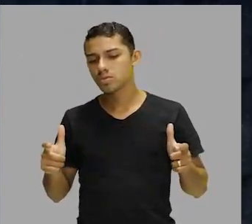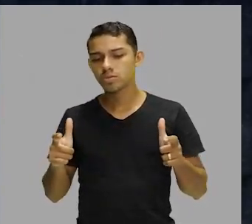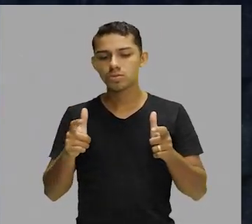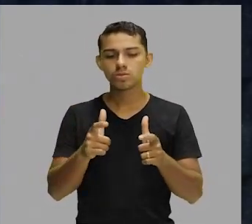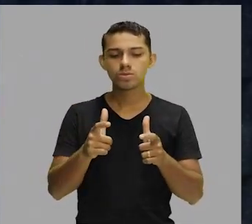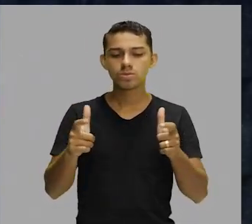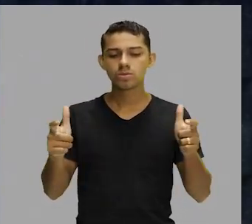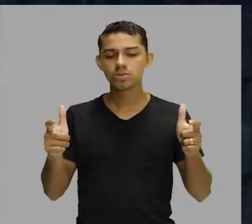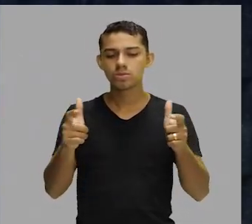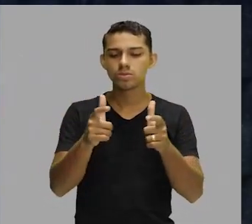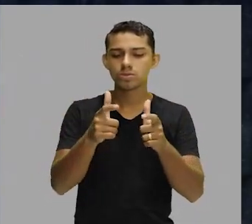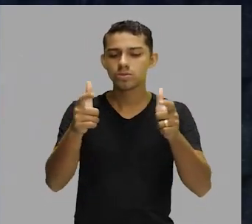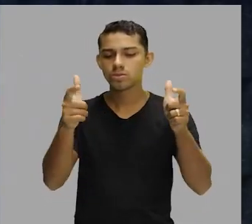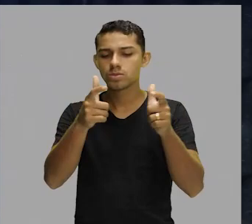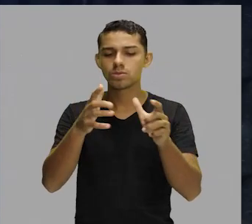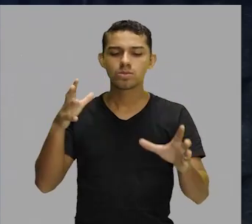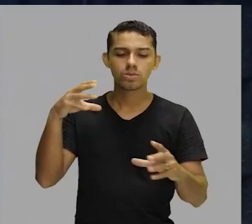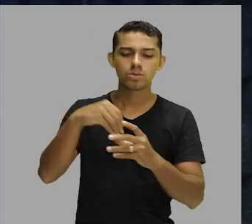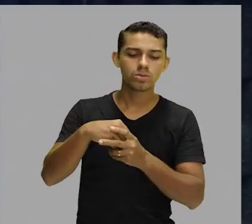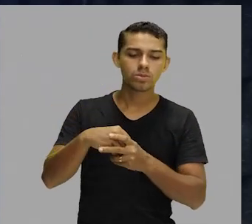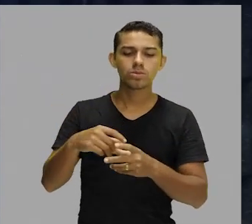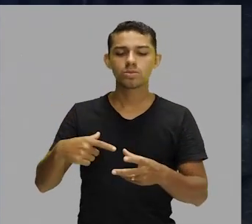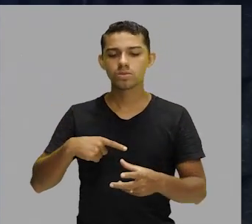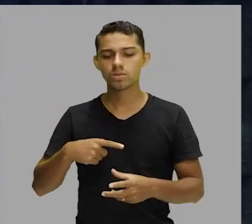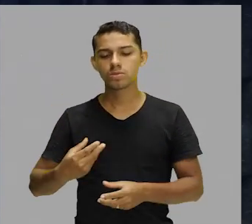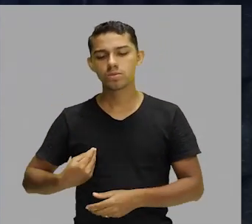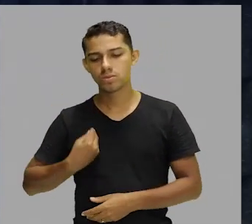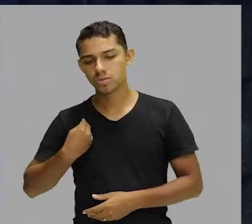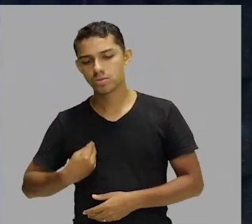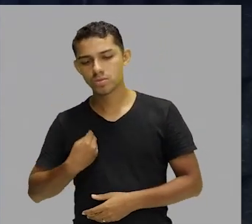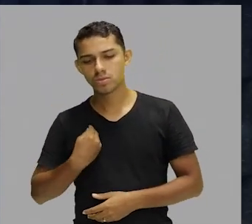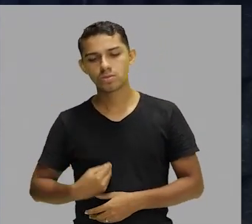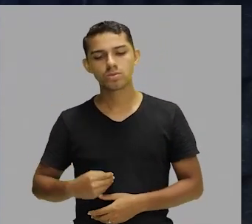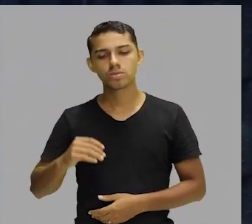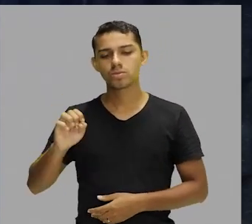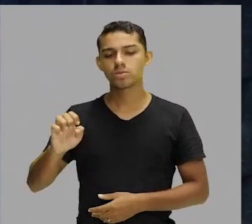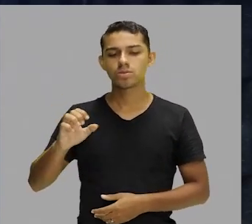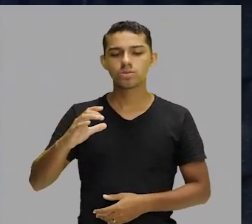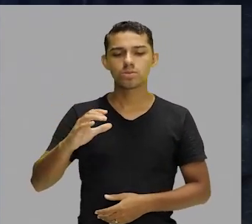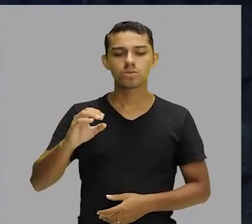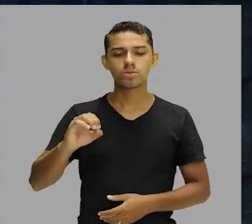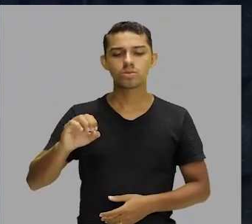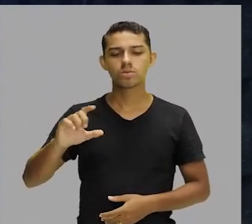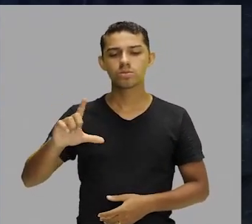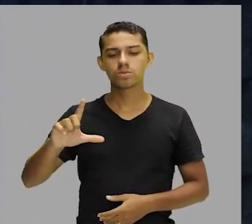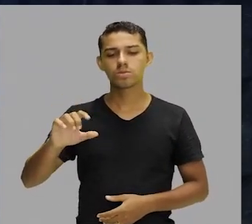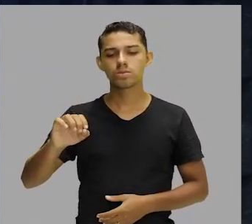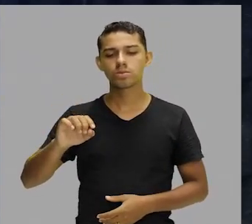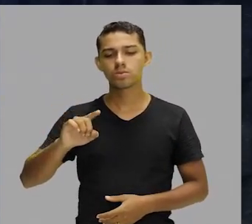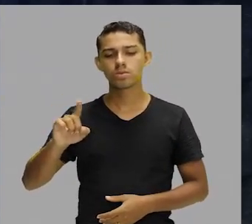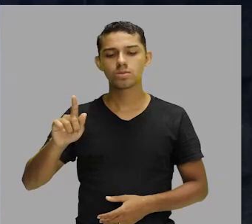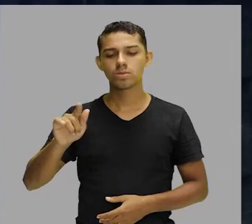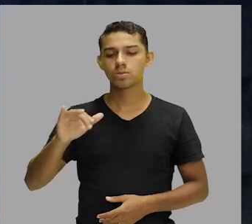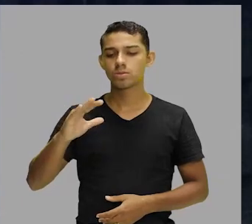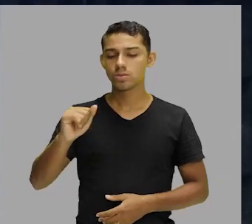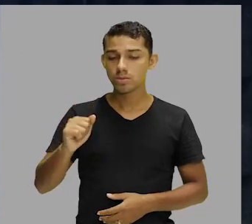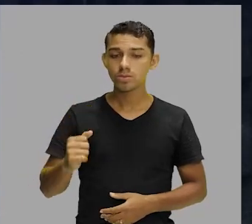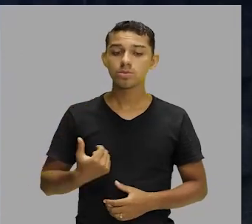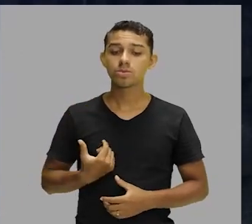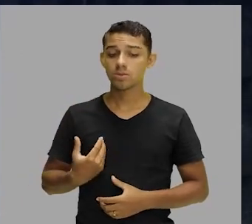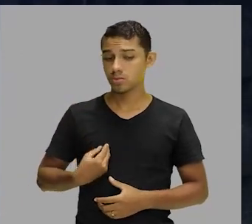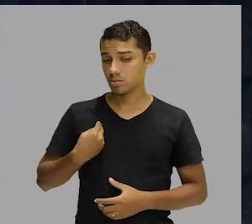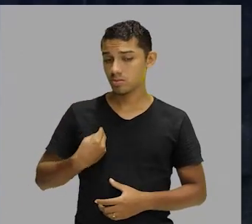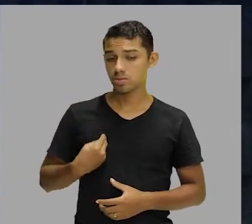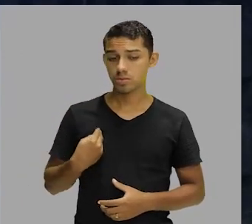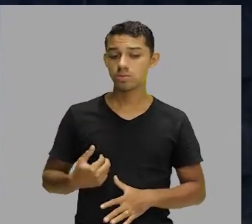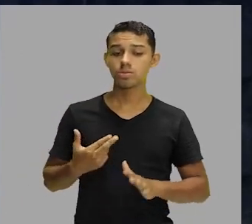de cada retângulo que faz parte dessa pirâmide ecológica, porque na pirâmide de número, o tamanho de cada